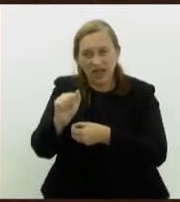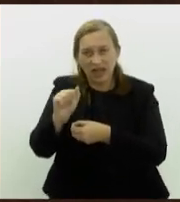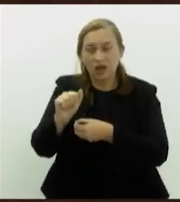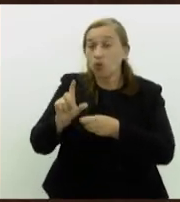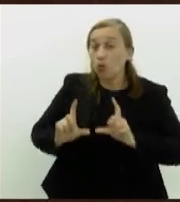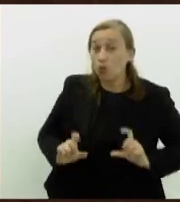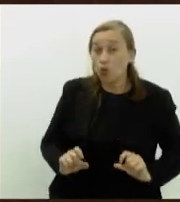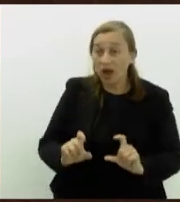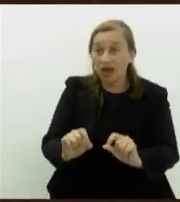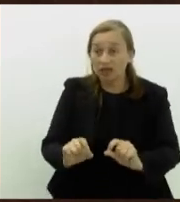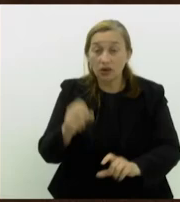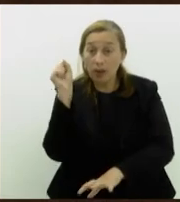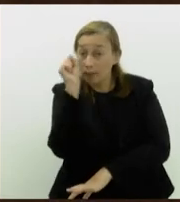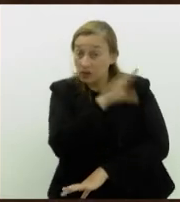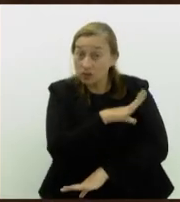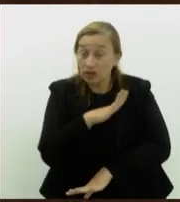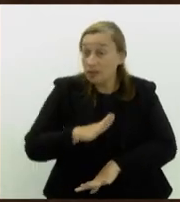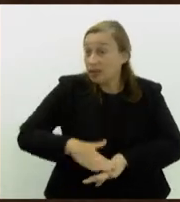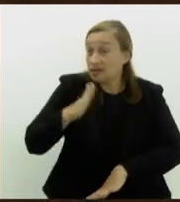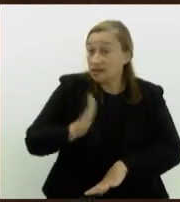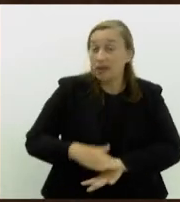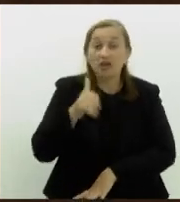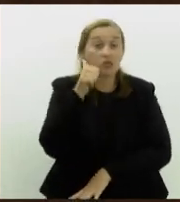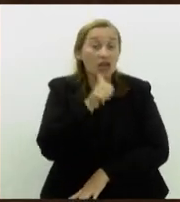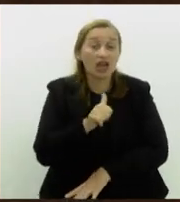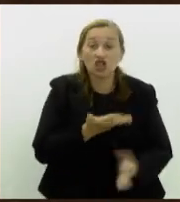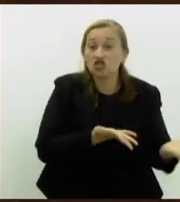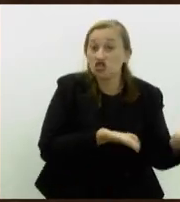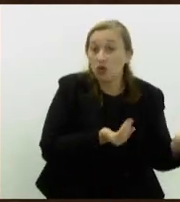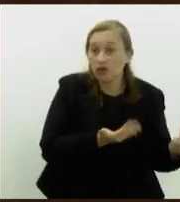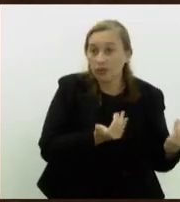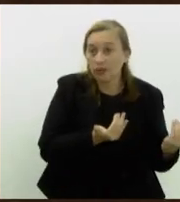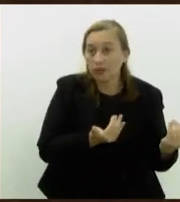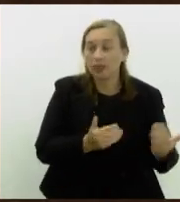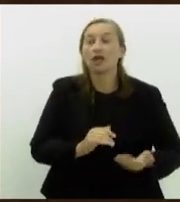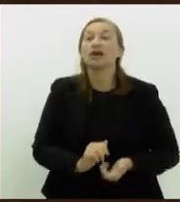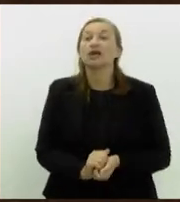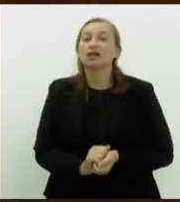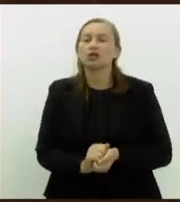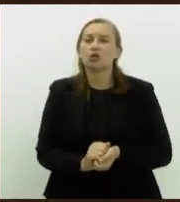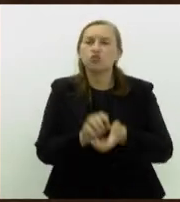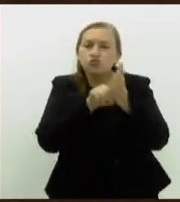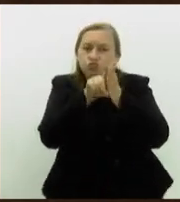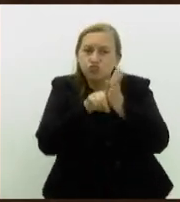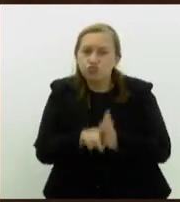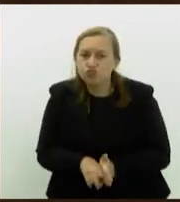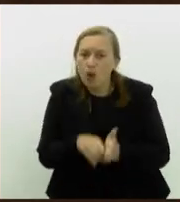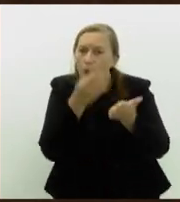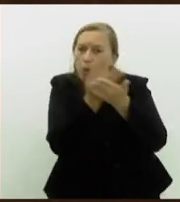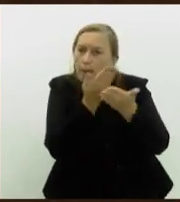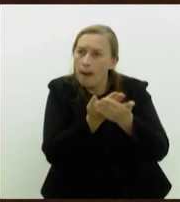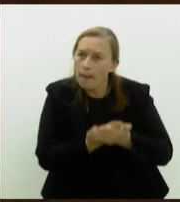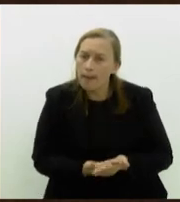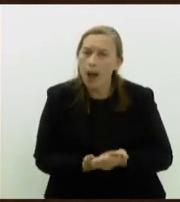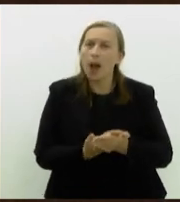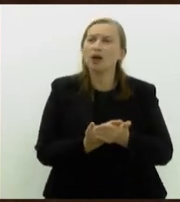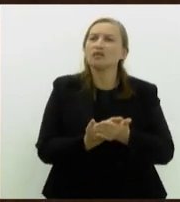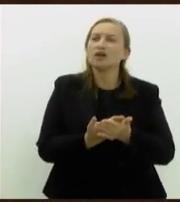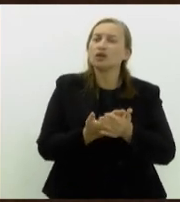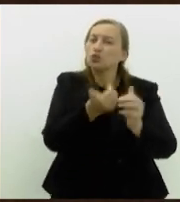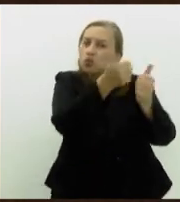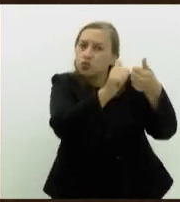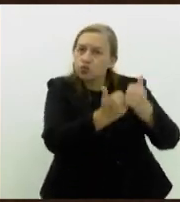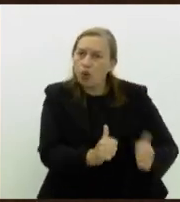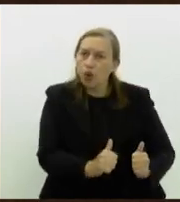vez acometendo as mulheres mais jovens. O rastreamento vai mapear e vai trabalhar